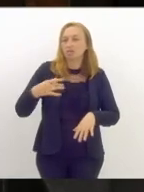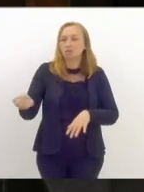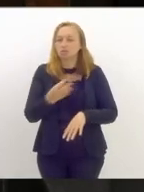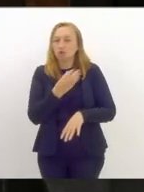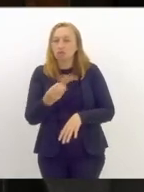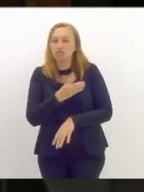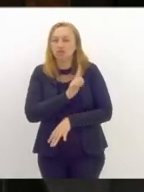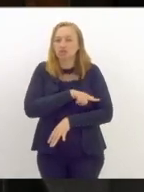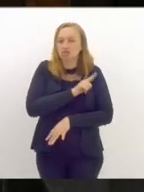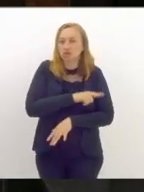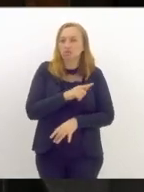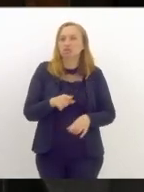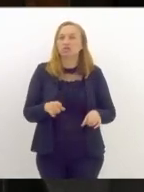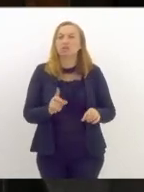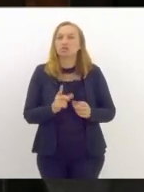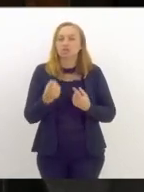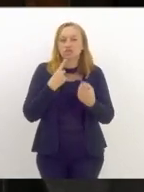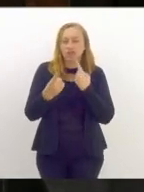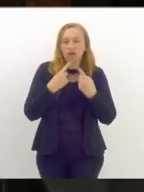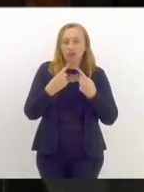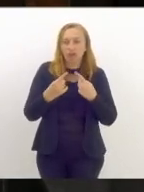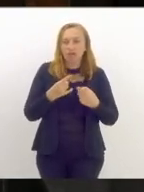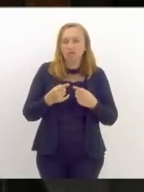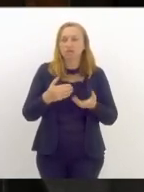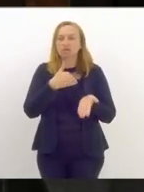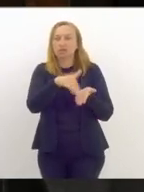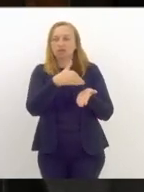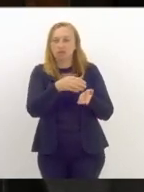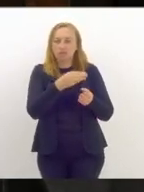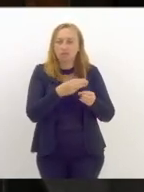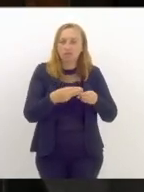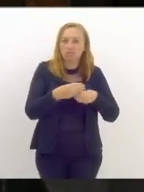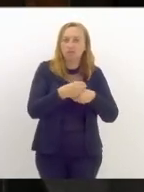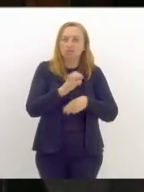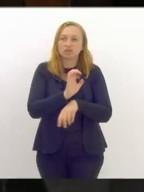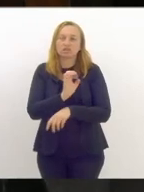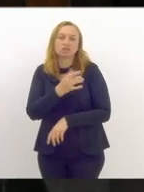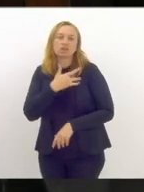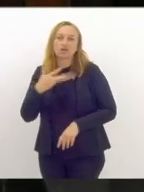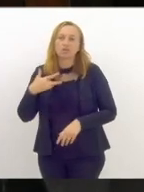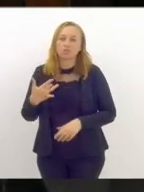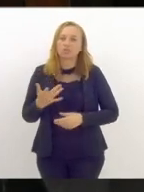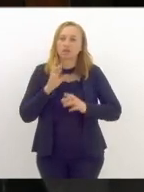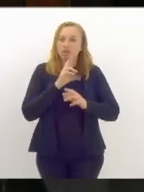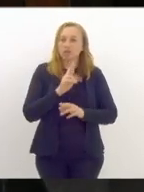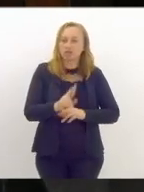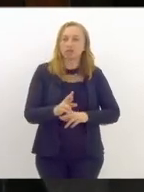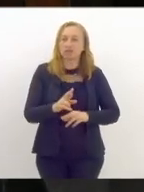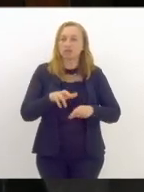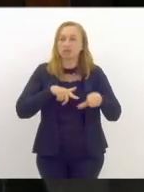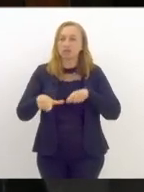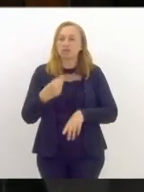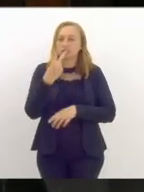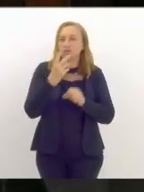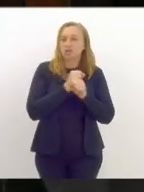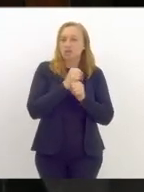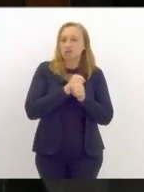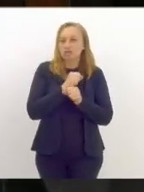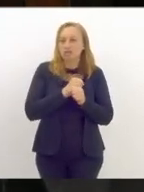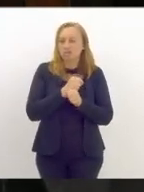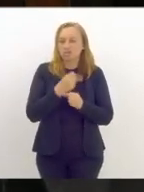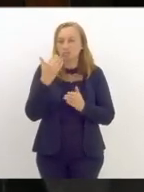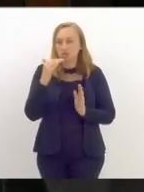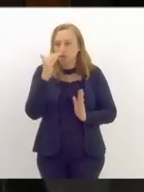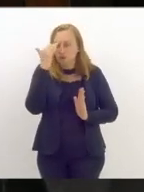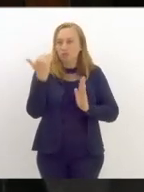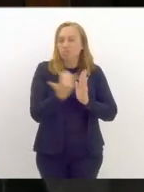gestão, mantivemos o diálogo diário com as Secretarias Municipais de Saúde. O resultado desse trabalho são 2 anos com índice constitucional cumprido